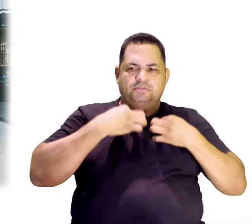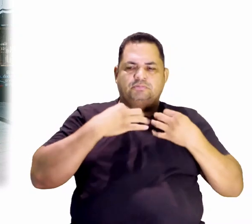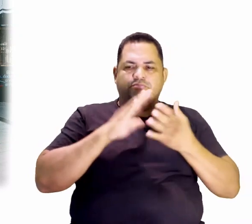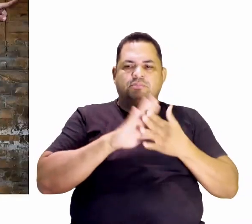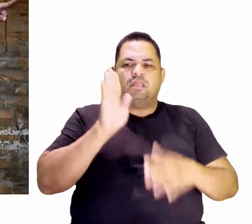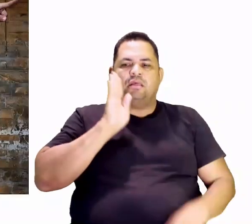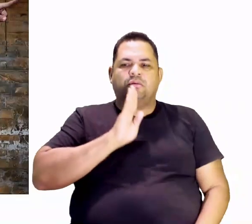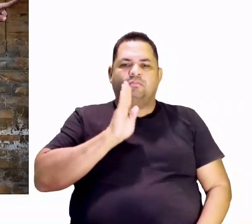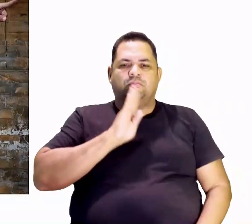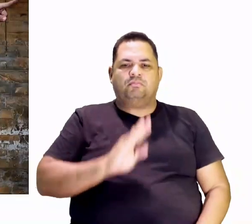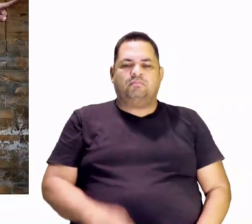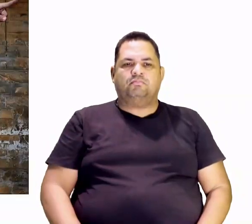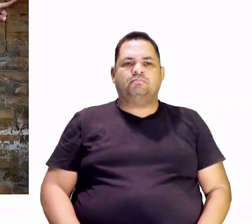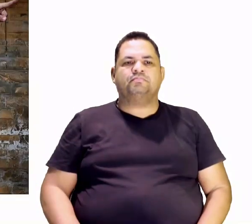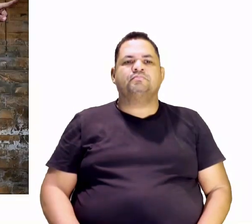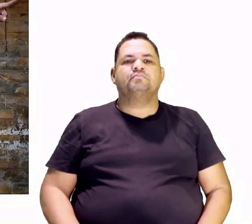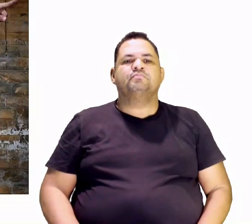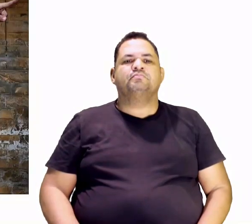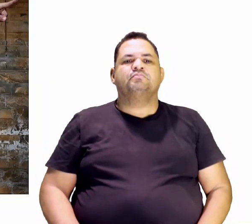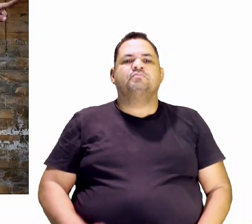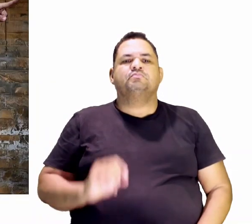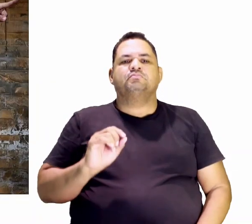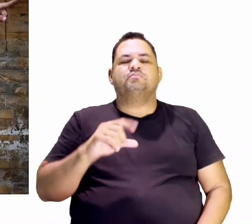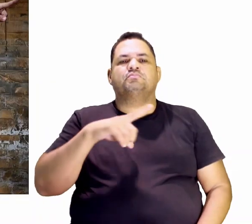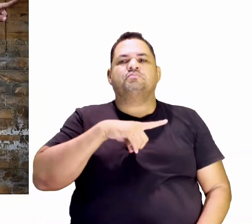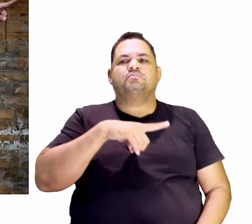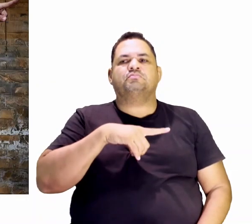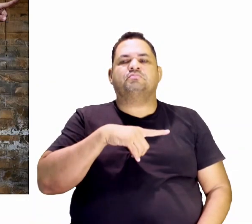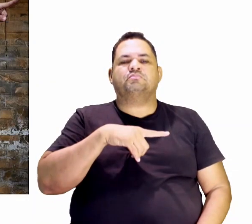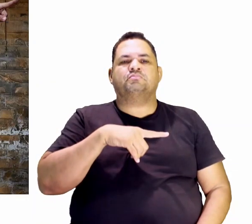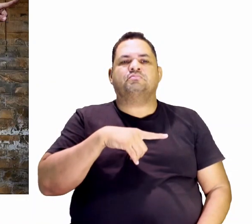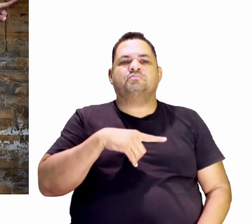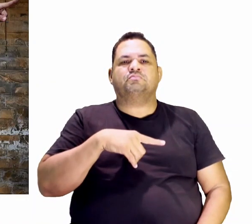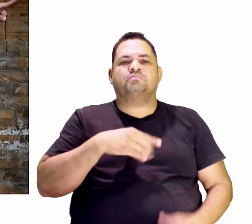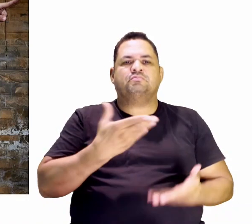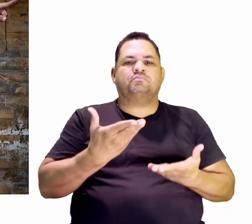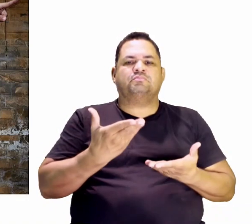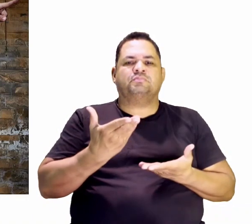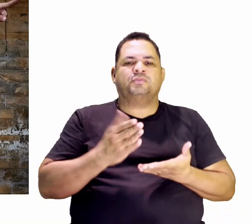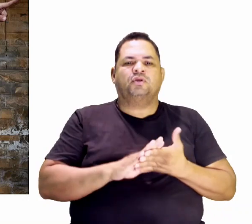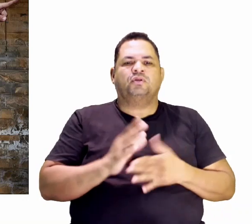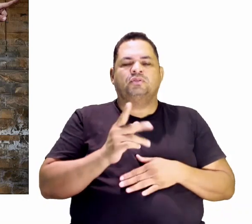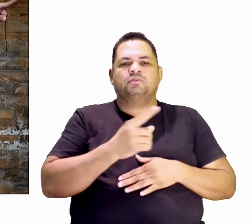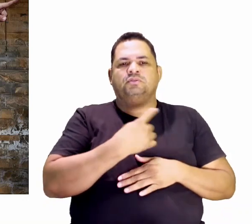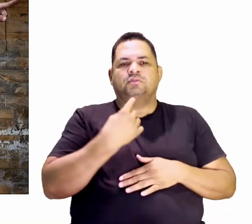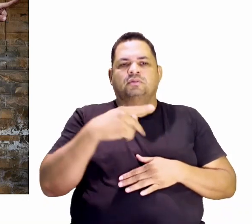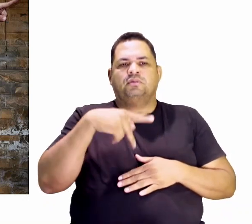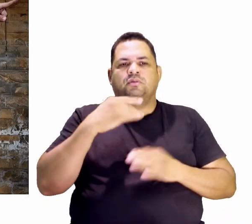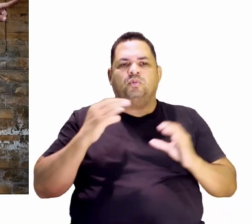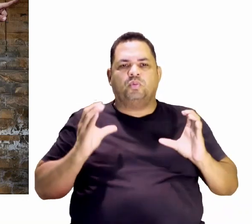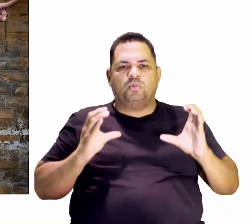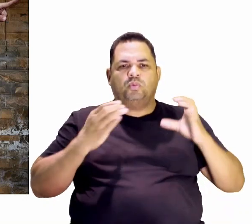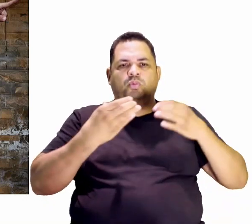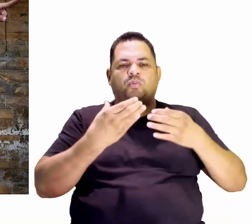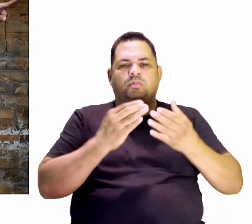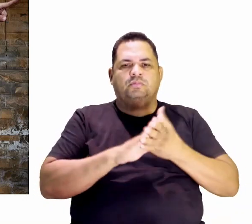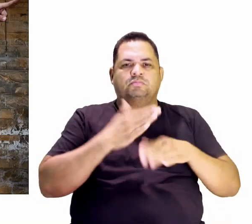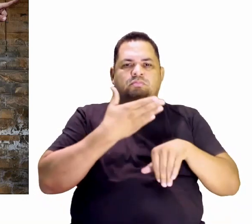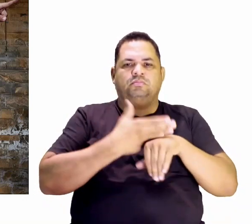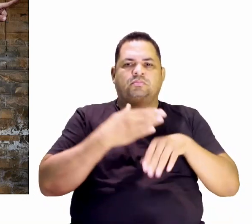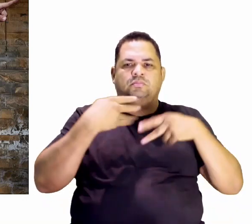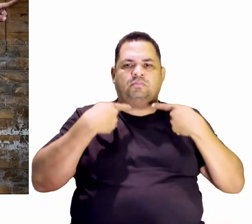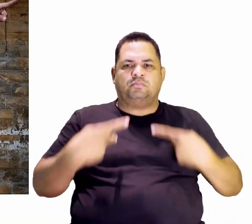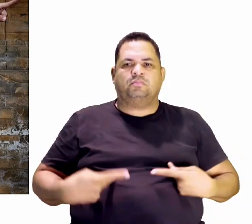legal. O que mais, prof? Então, nós temos aí, já que a gente está falando de tribos urbanas, tem aí algumas